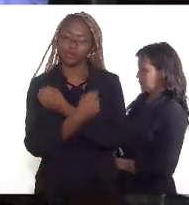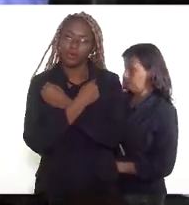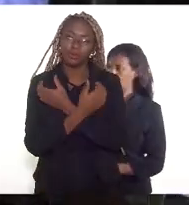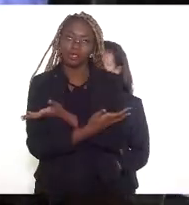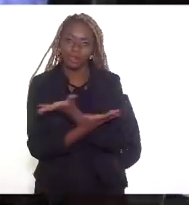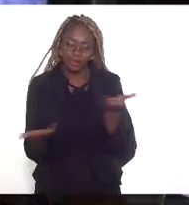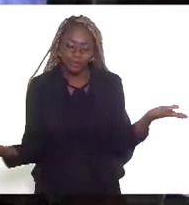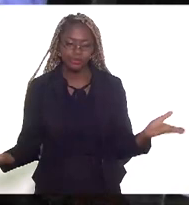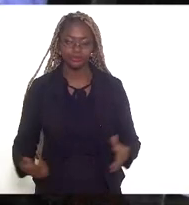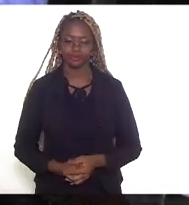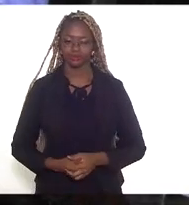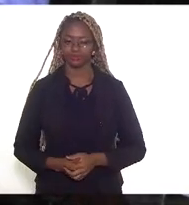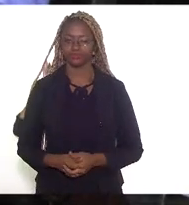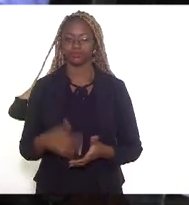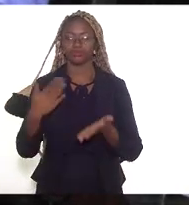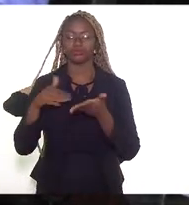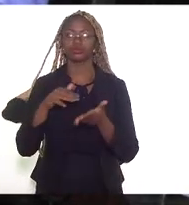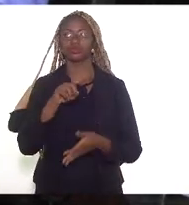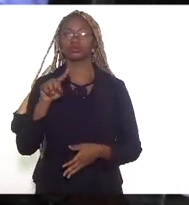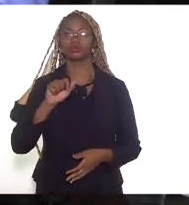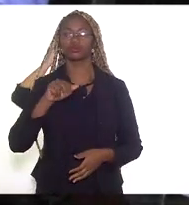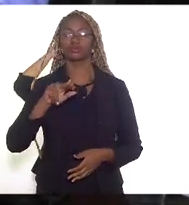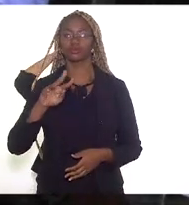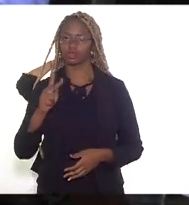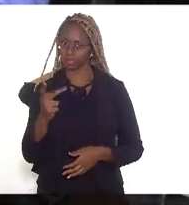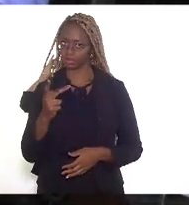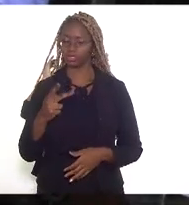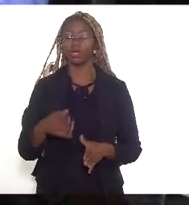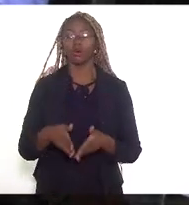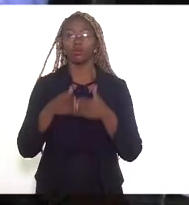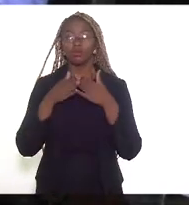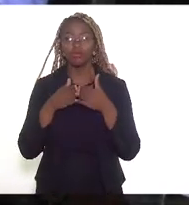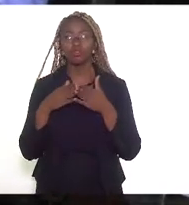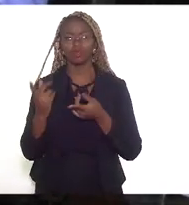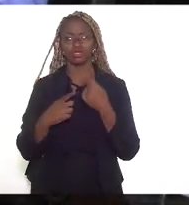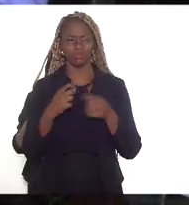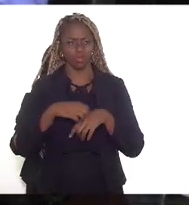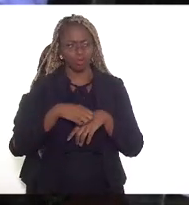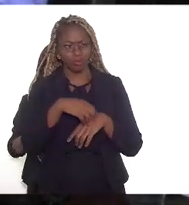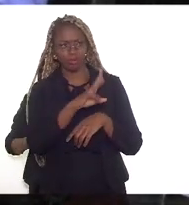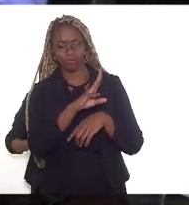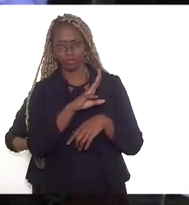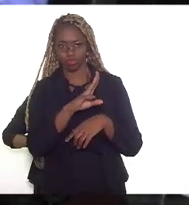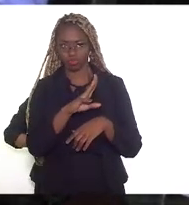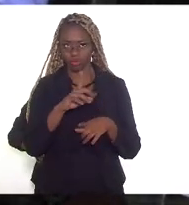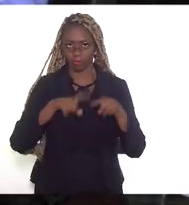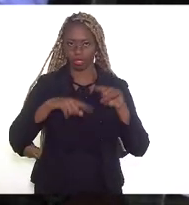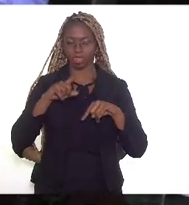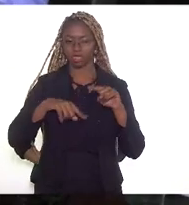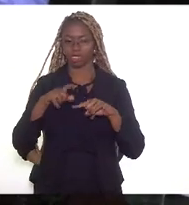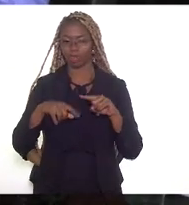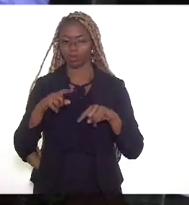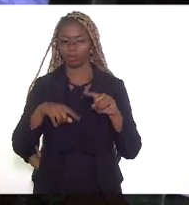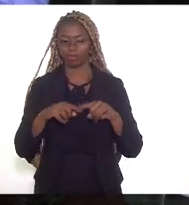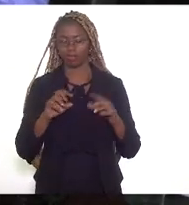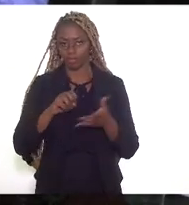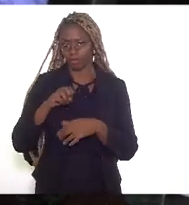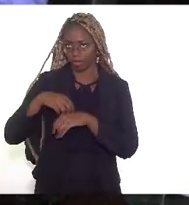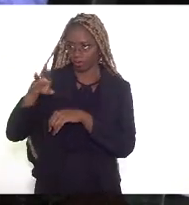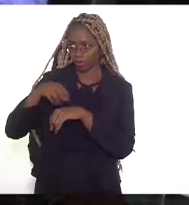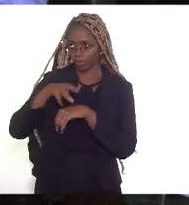todos. Secretário Zamit, depois, por favor, você envie esse material para a comissão, para que eu possa enviar para os